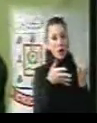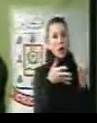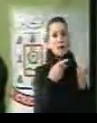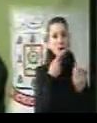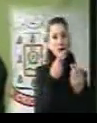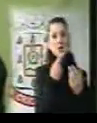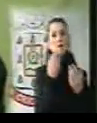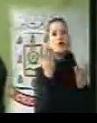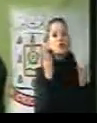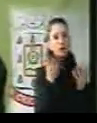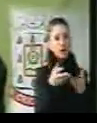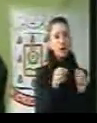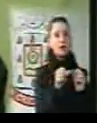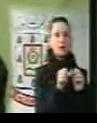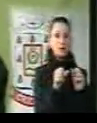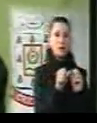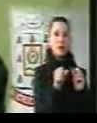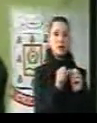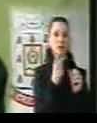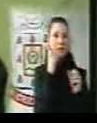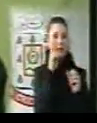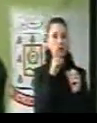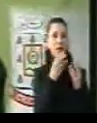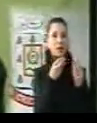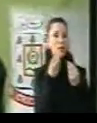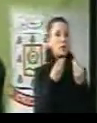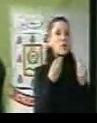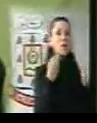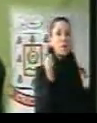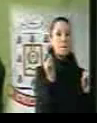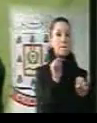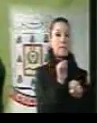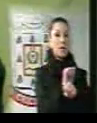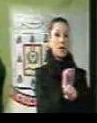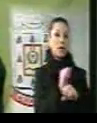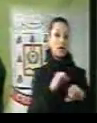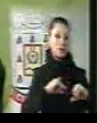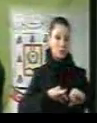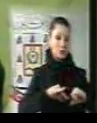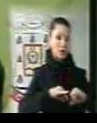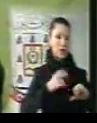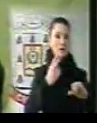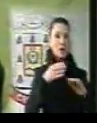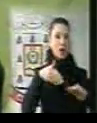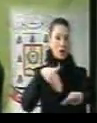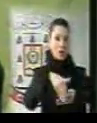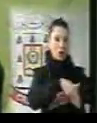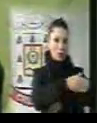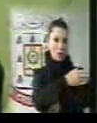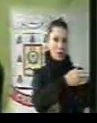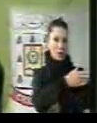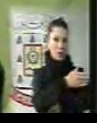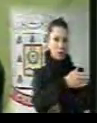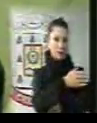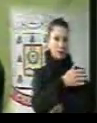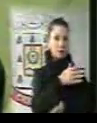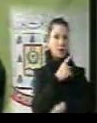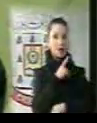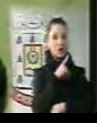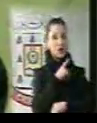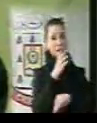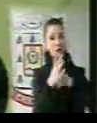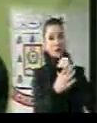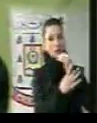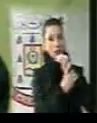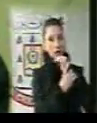feito para amenizar o sofrimento de forma inicial, uma marginal que vai levar para garantir a segurança das